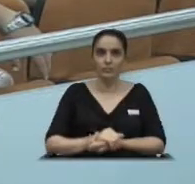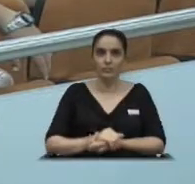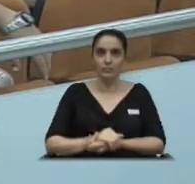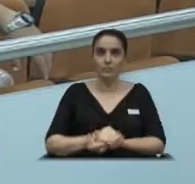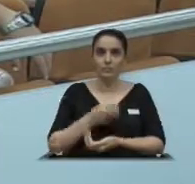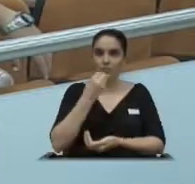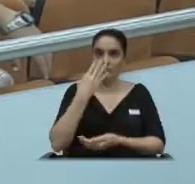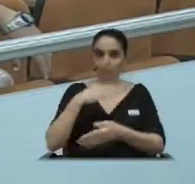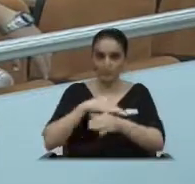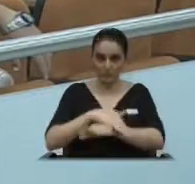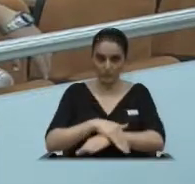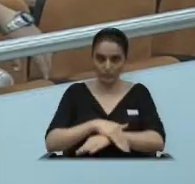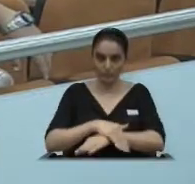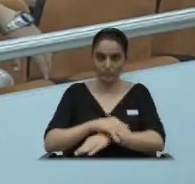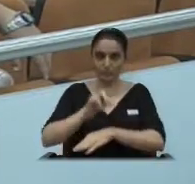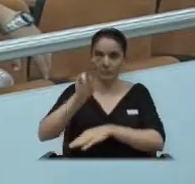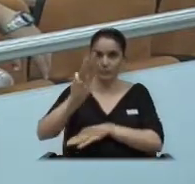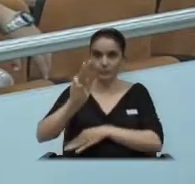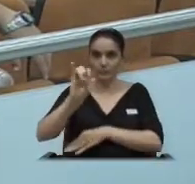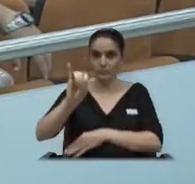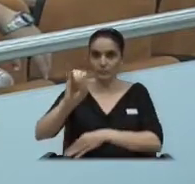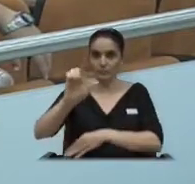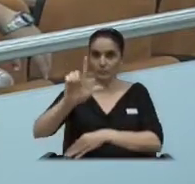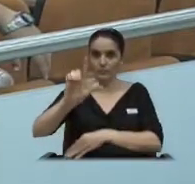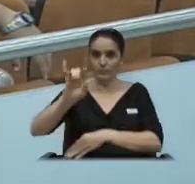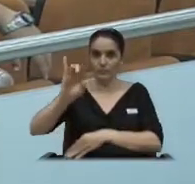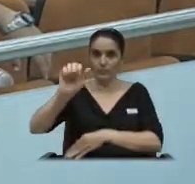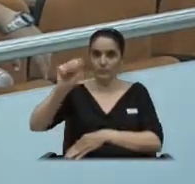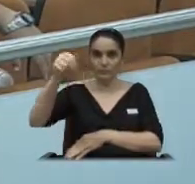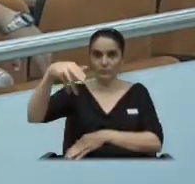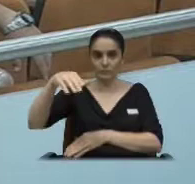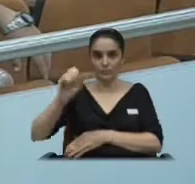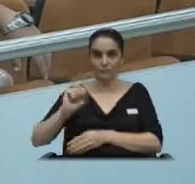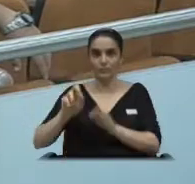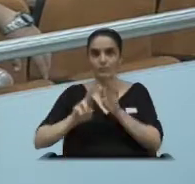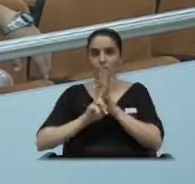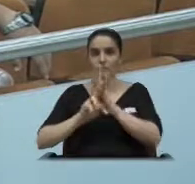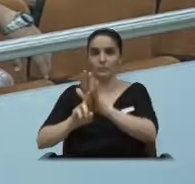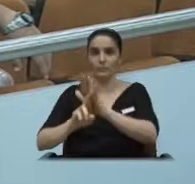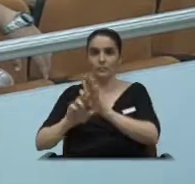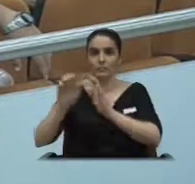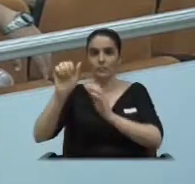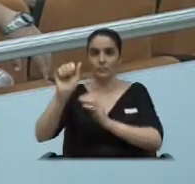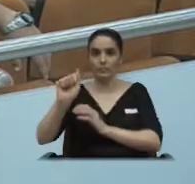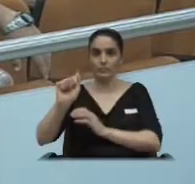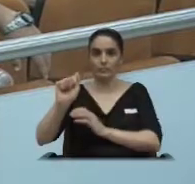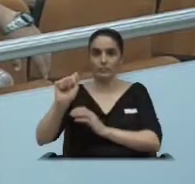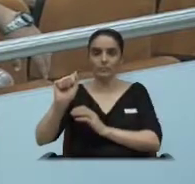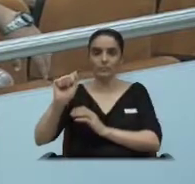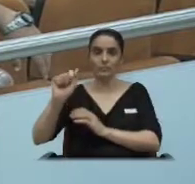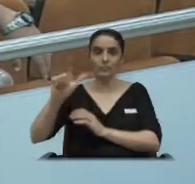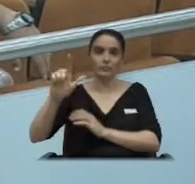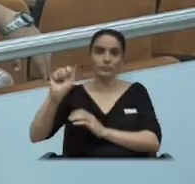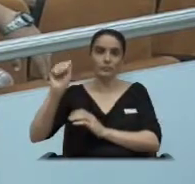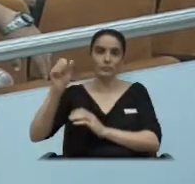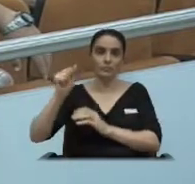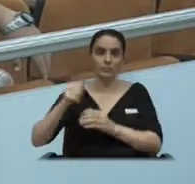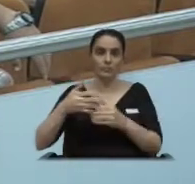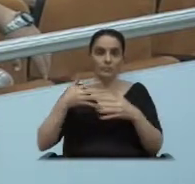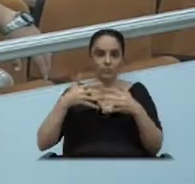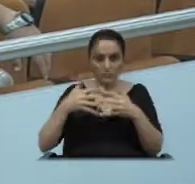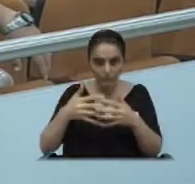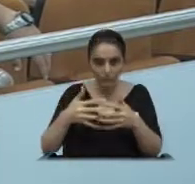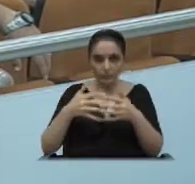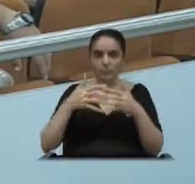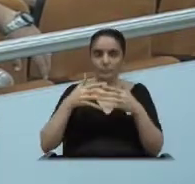Boa noite, meu nome é William, eu represento a ALAN, Associação dos Autistas de Limeira.